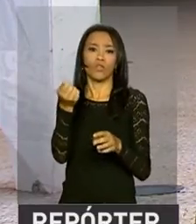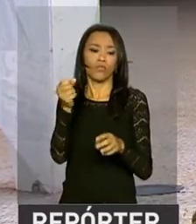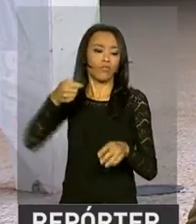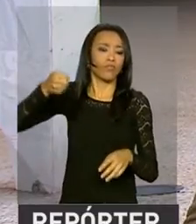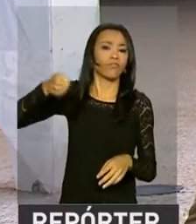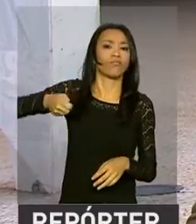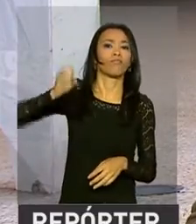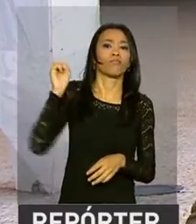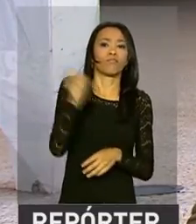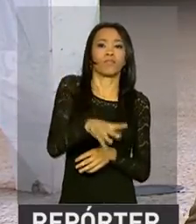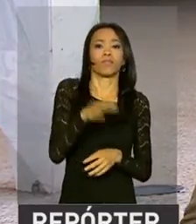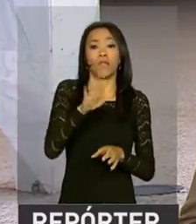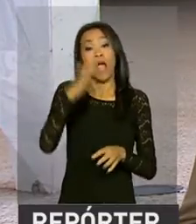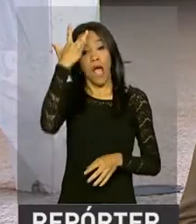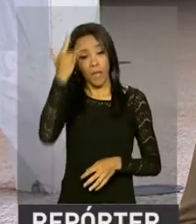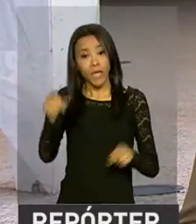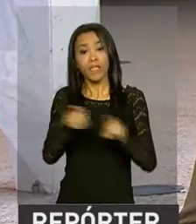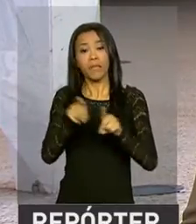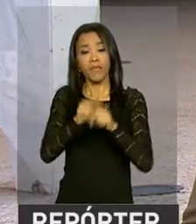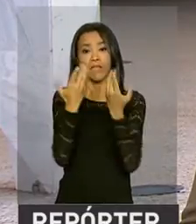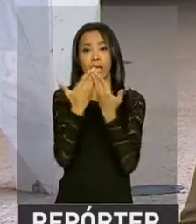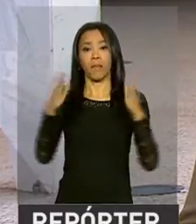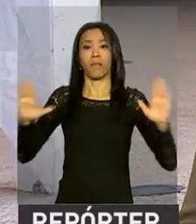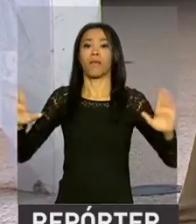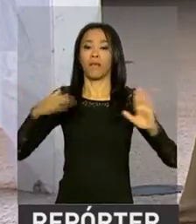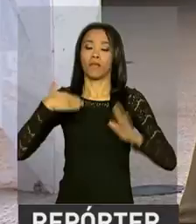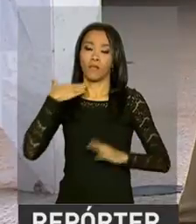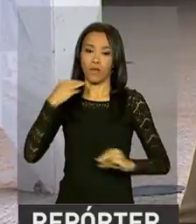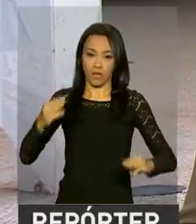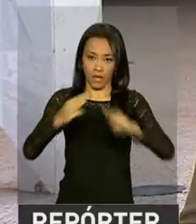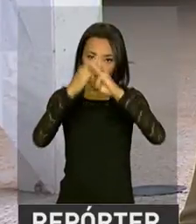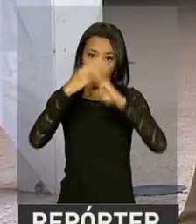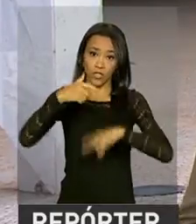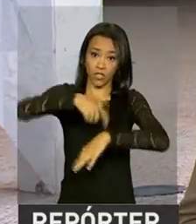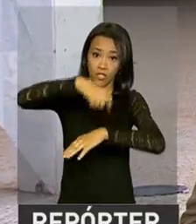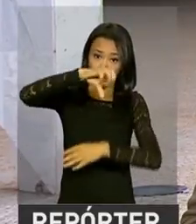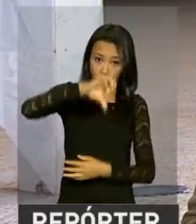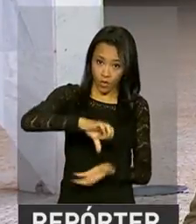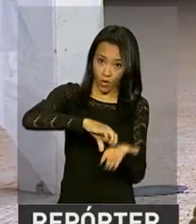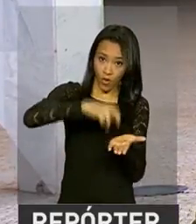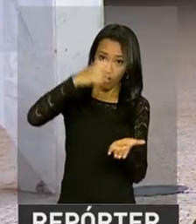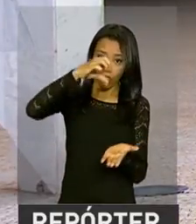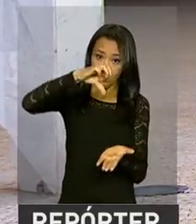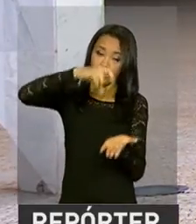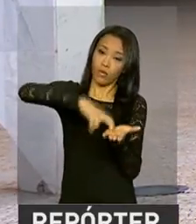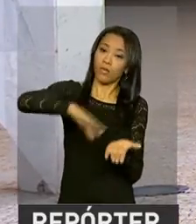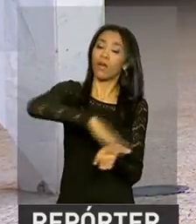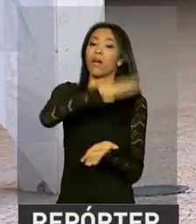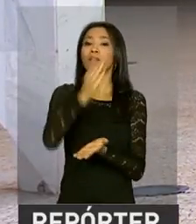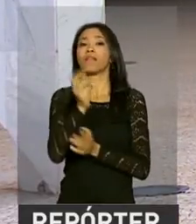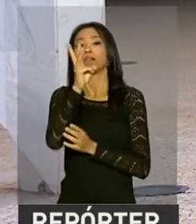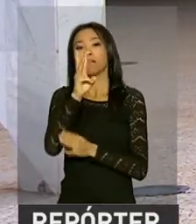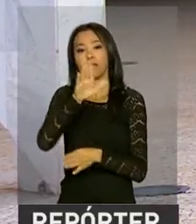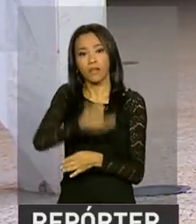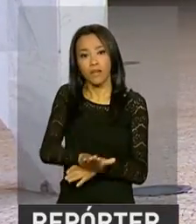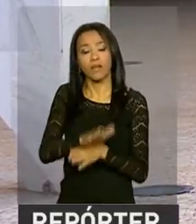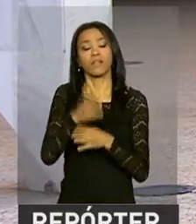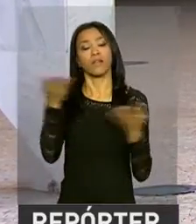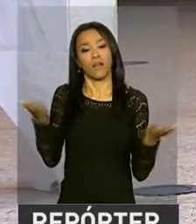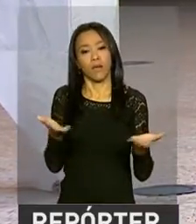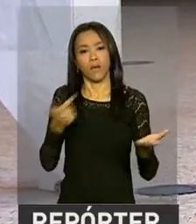estar abertas amanhã no sábado das 9 horas às 3 da tarde agora há pouco pelas redes sociais o presidente